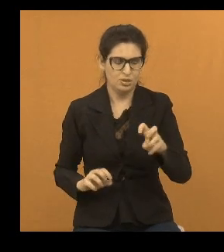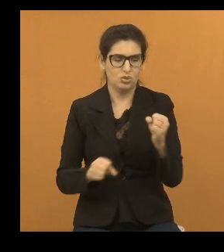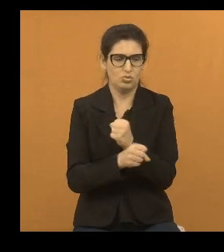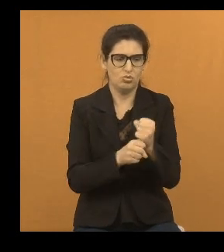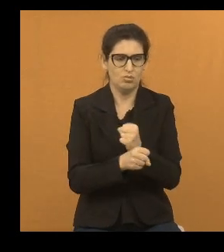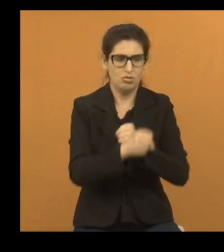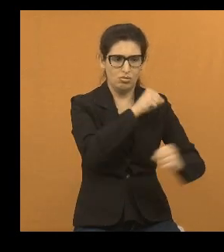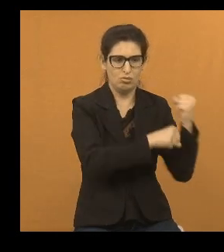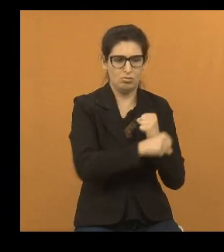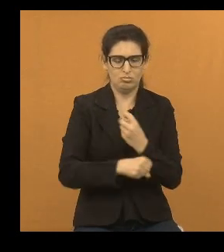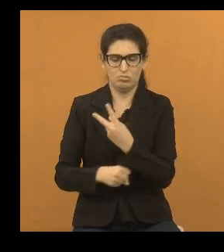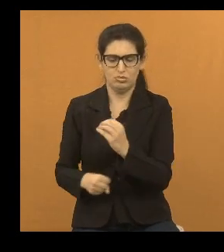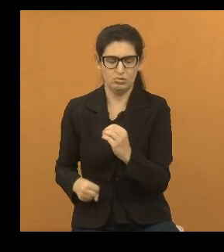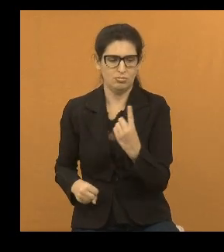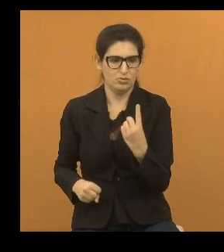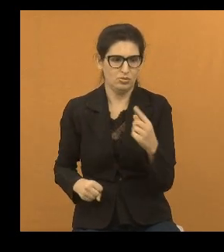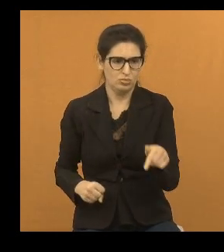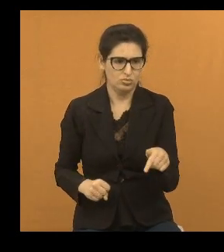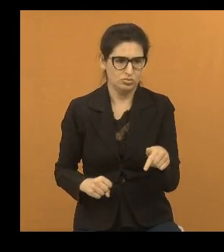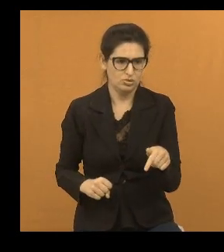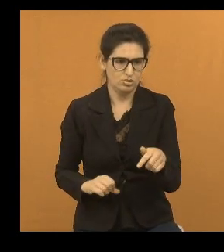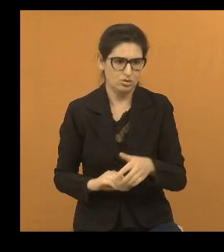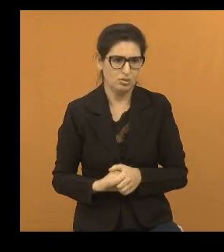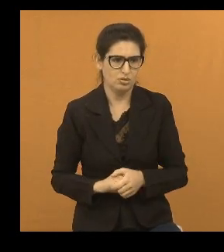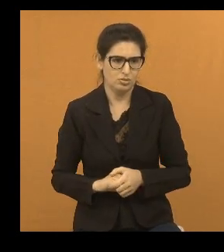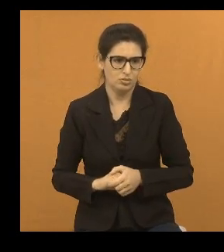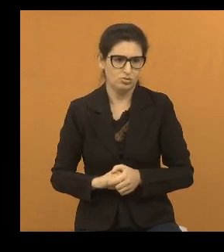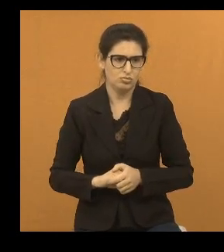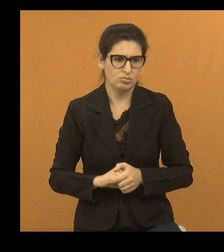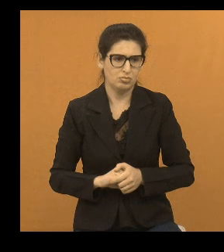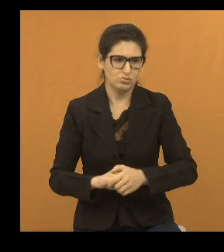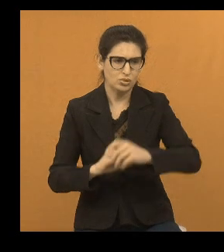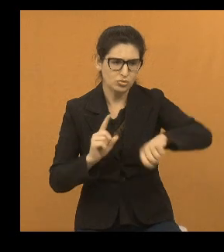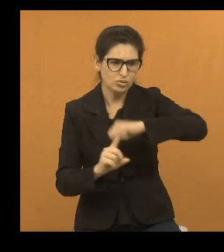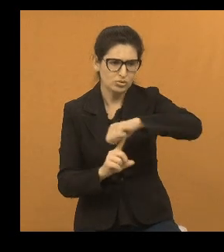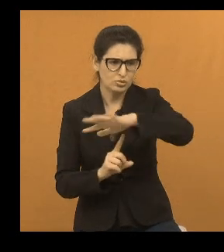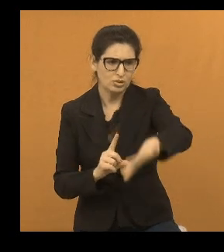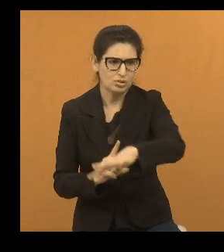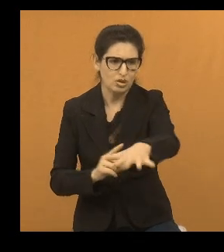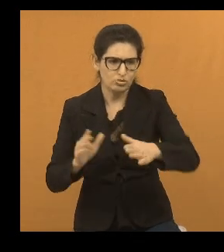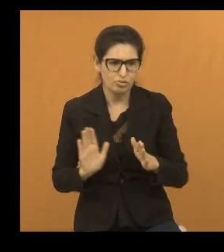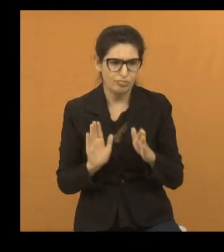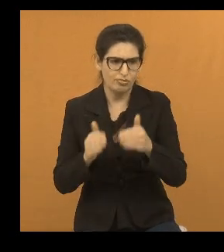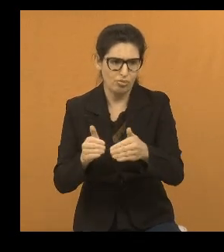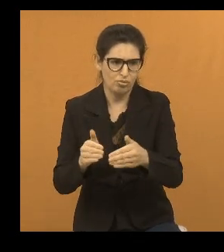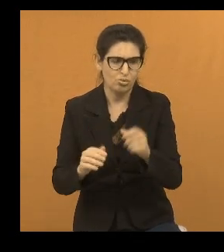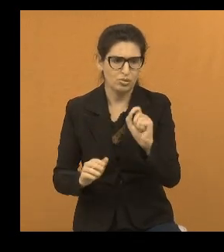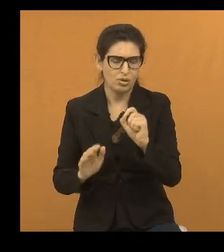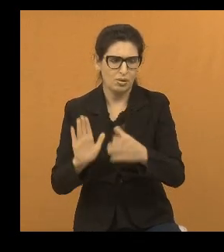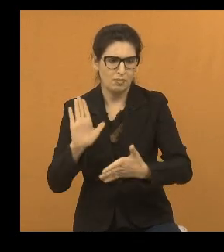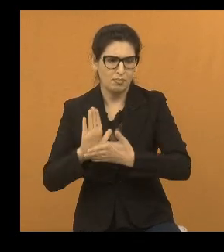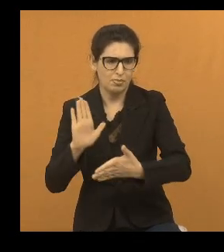interesse social e o REURB de interesse específico. Qual é, então, a nossa proposta?